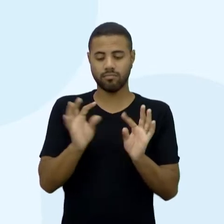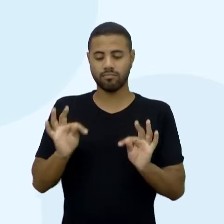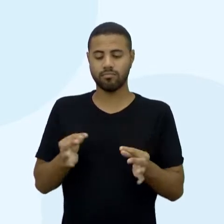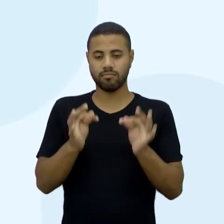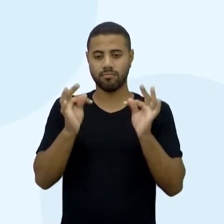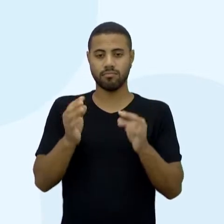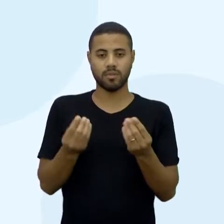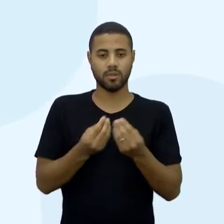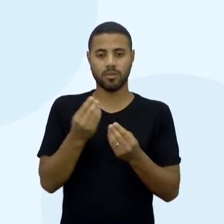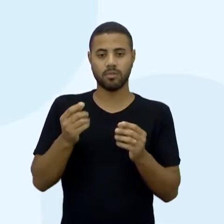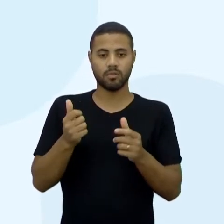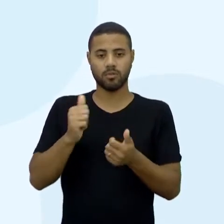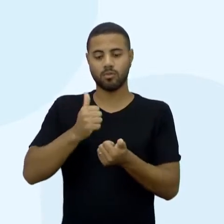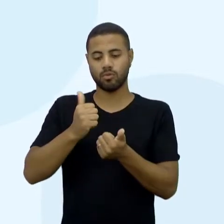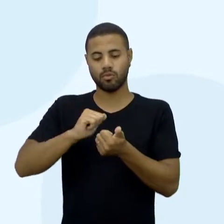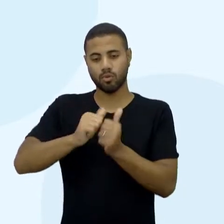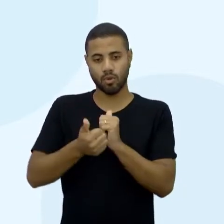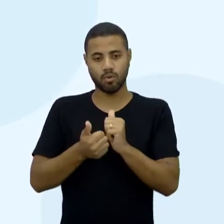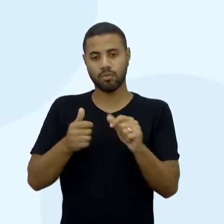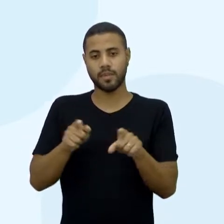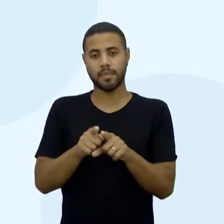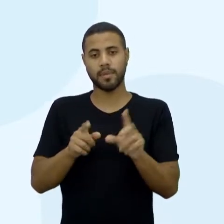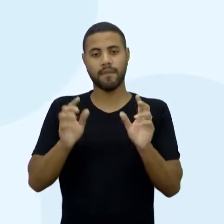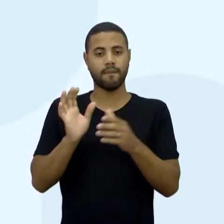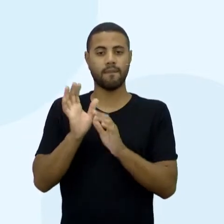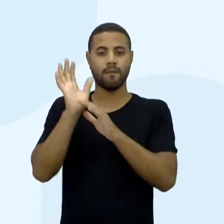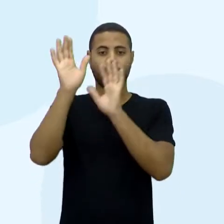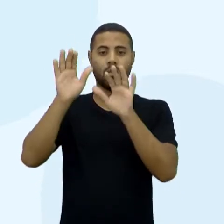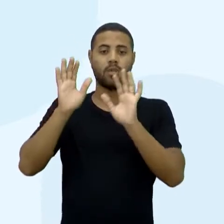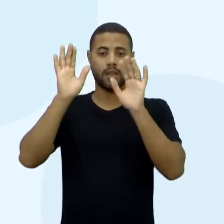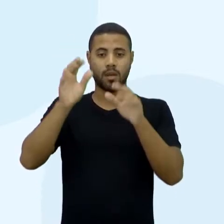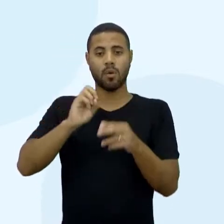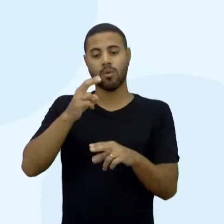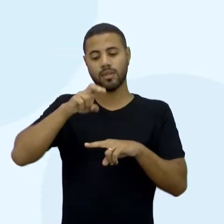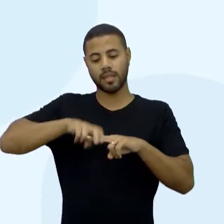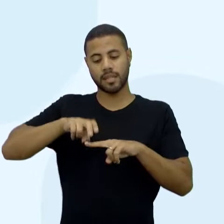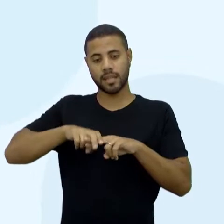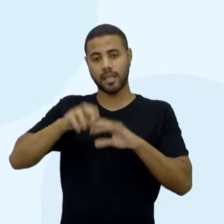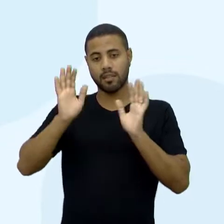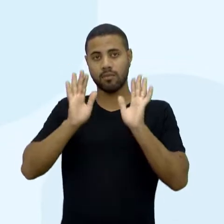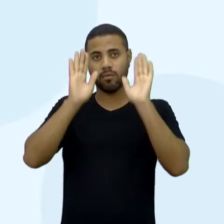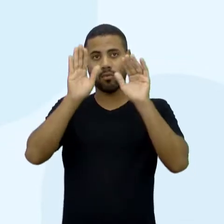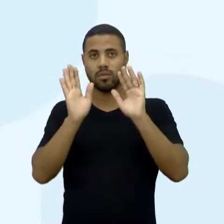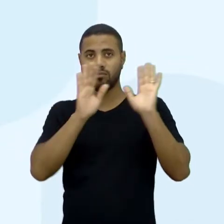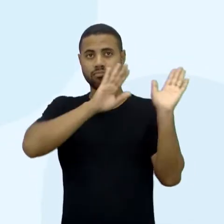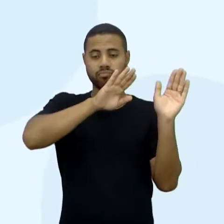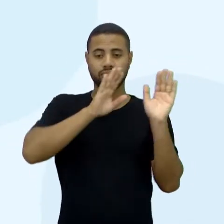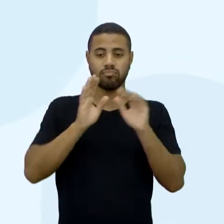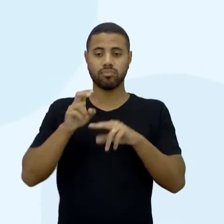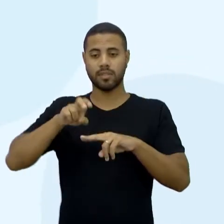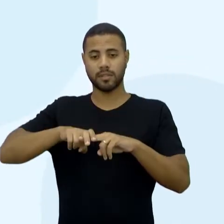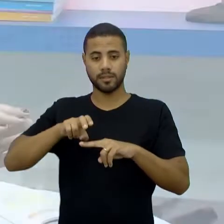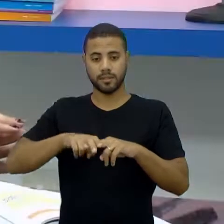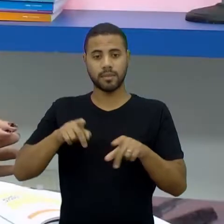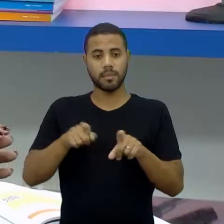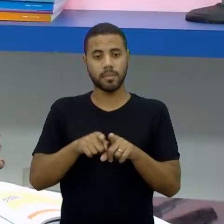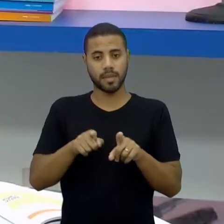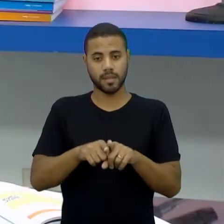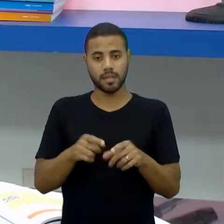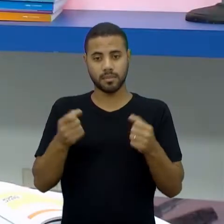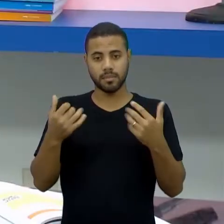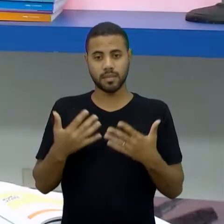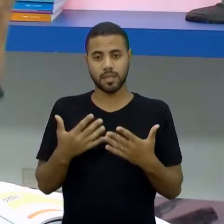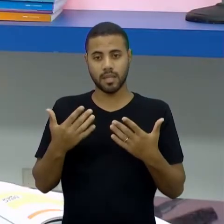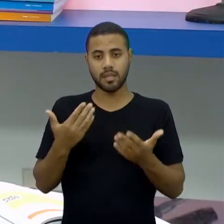o jogo propriamente dito. Continuar o vôlei sentado ou outra modalidade escolhida. Então, os nossos estudantes,